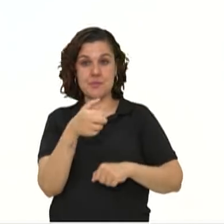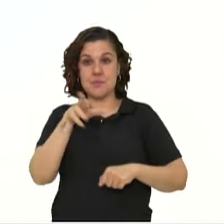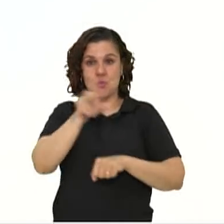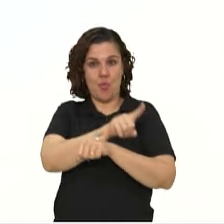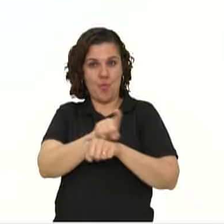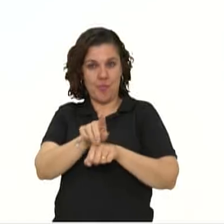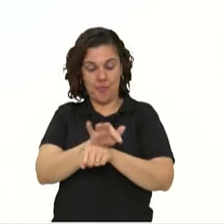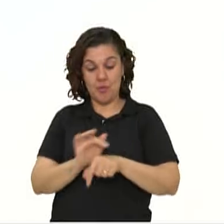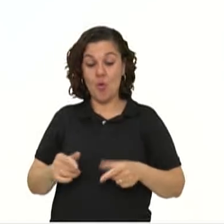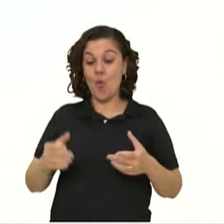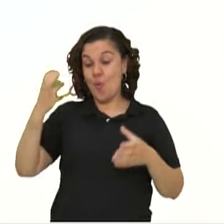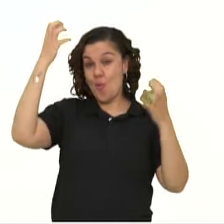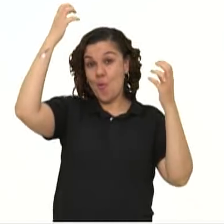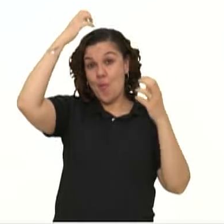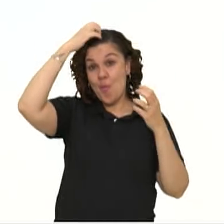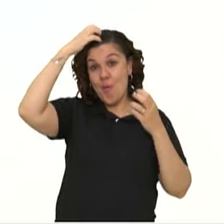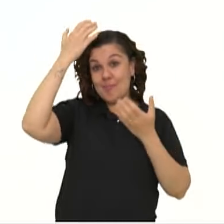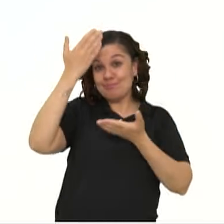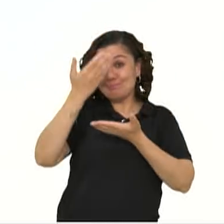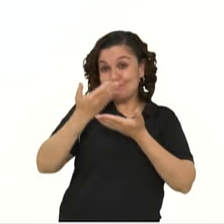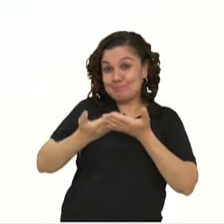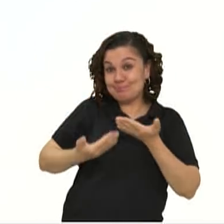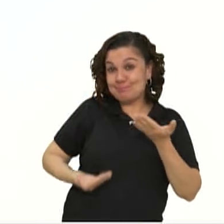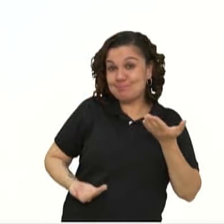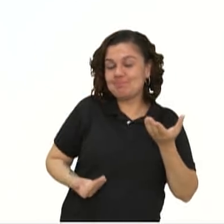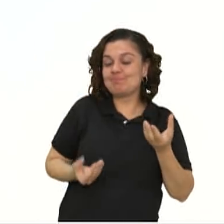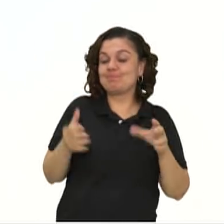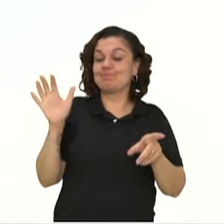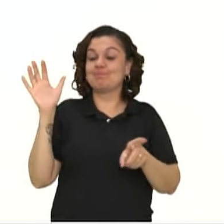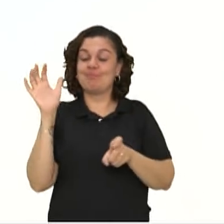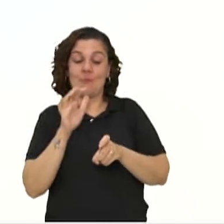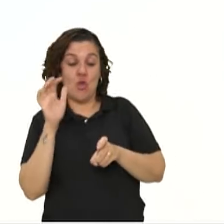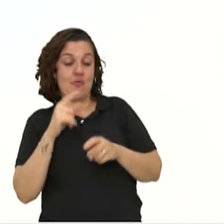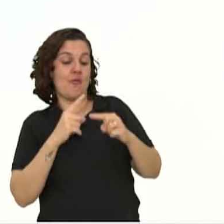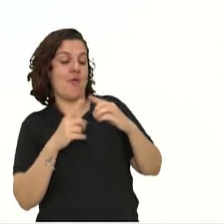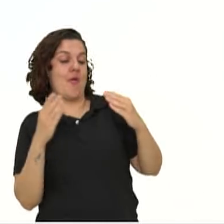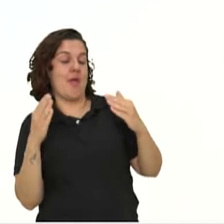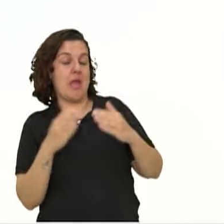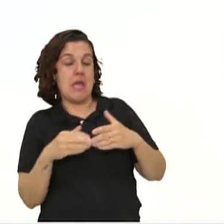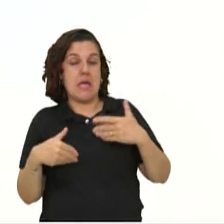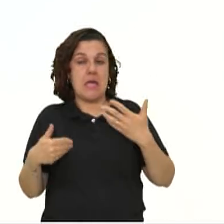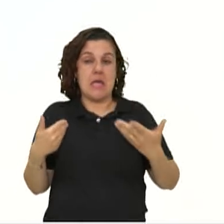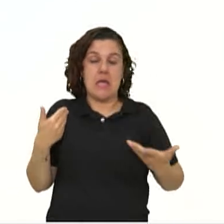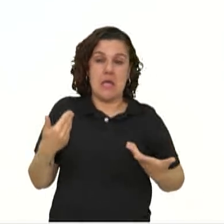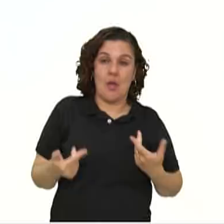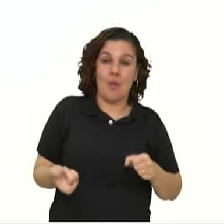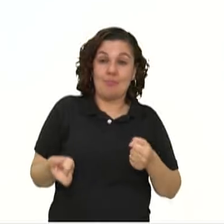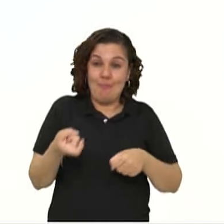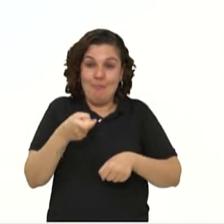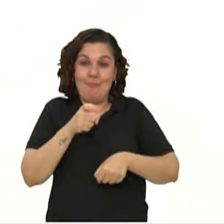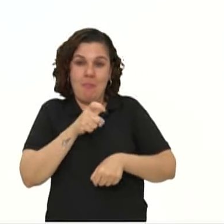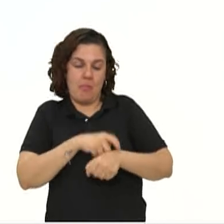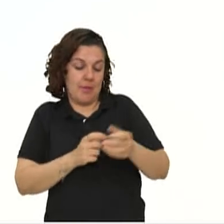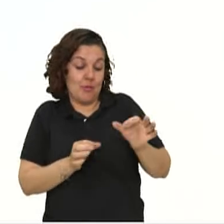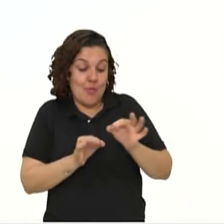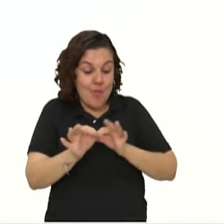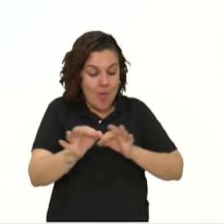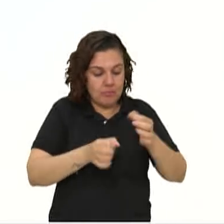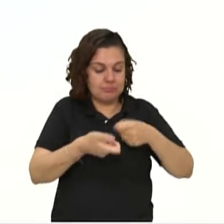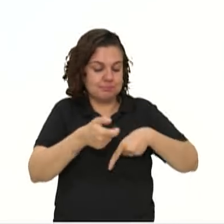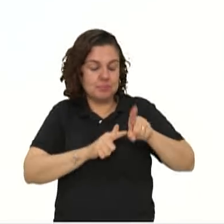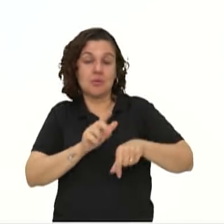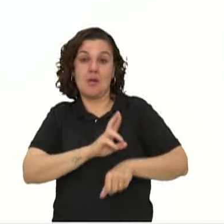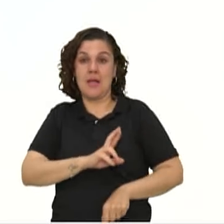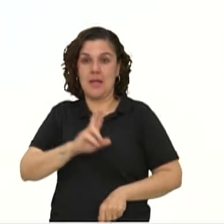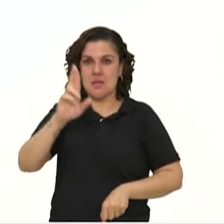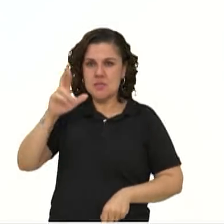aumento de prestígio dos reis, que passaram a influenciar nas decisões da Igreja, provocou um ambiente oportuno de reforma religiosa. Então, os